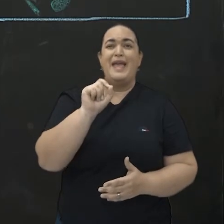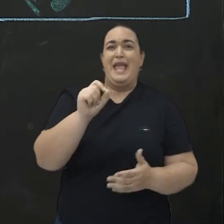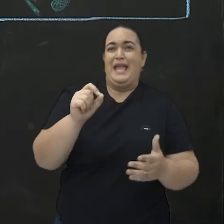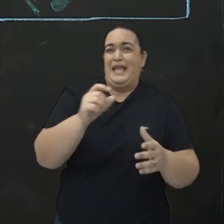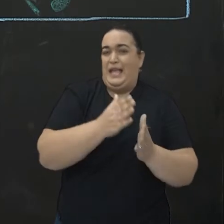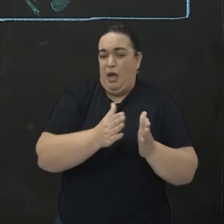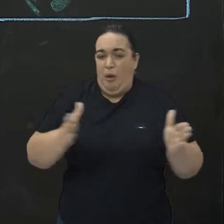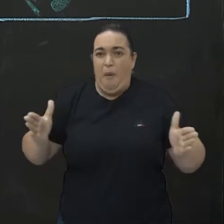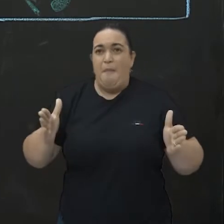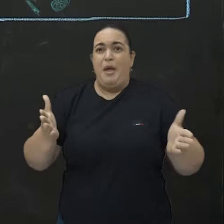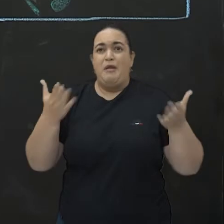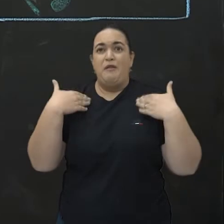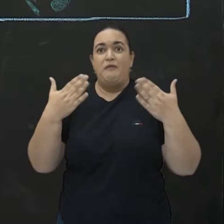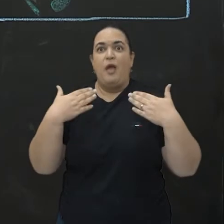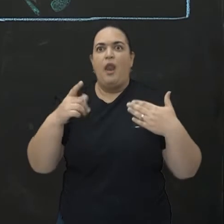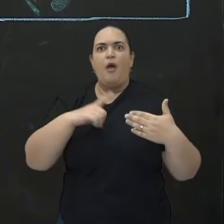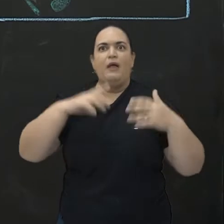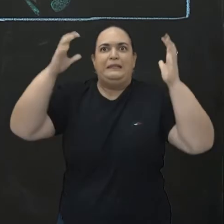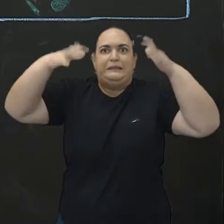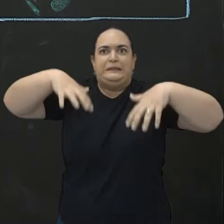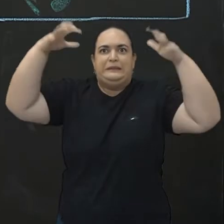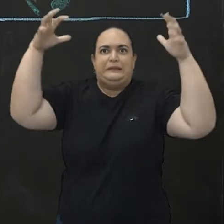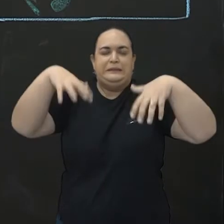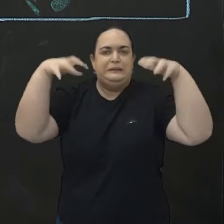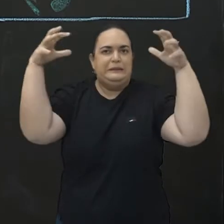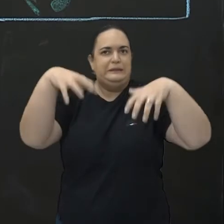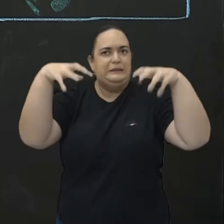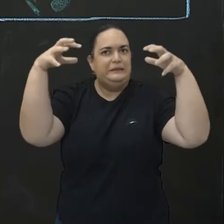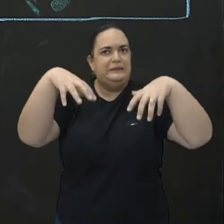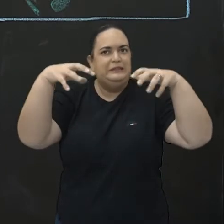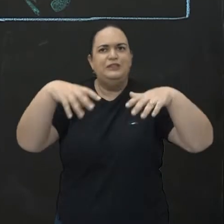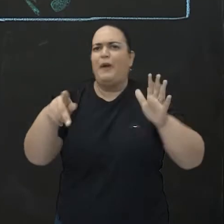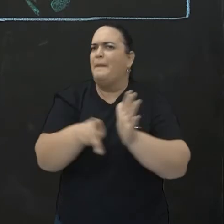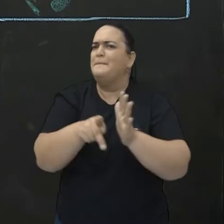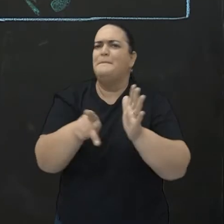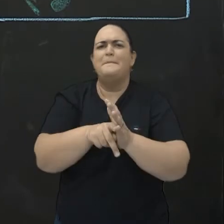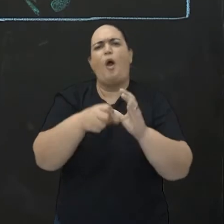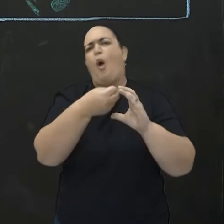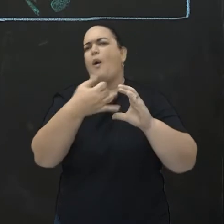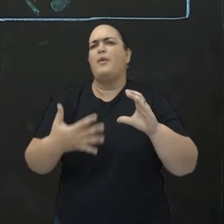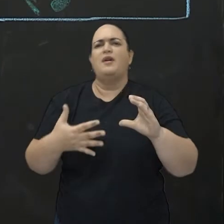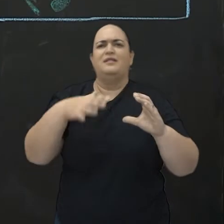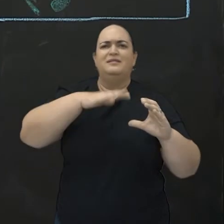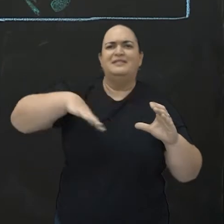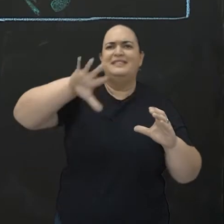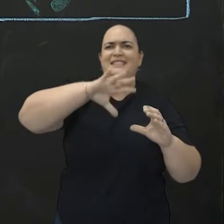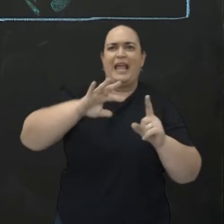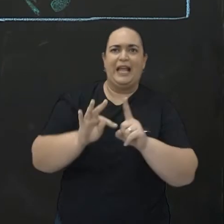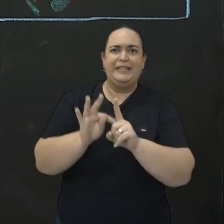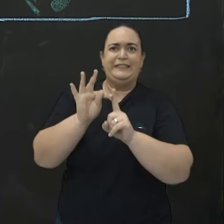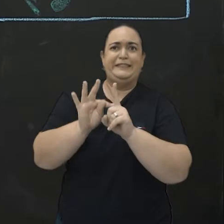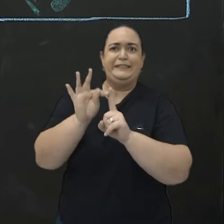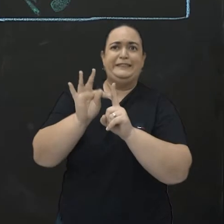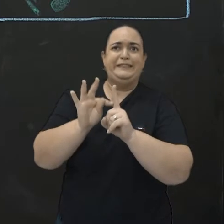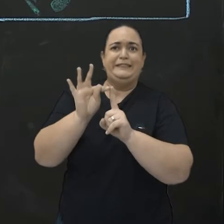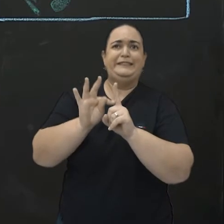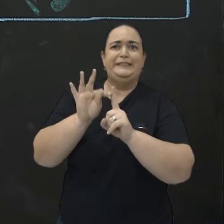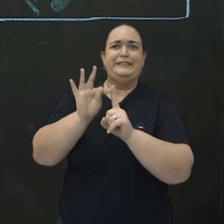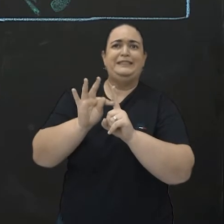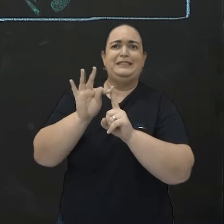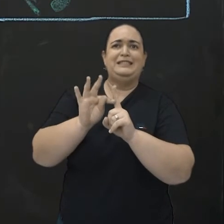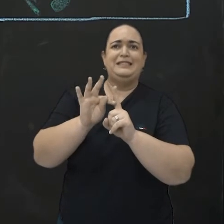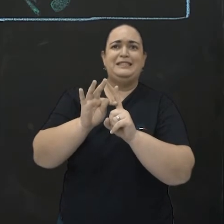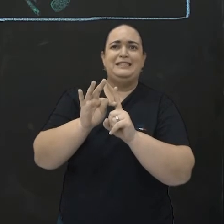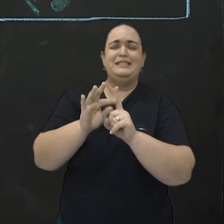gerando bastante chuvas, devido aí à característica da alta pressão atmosférica em